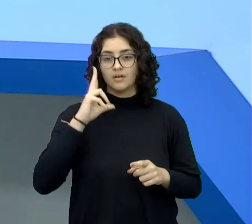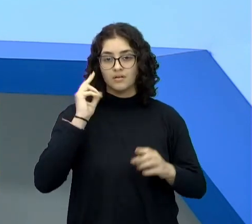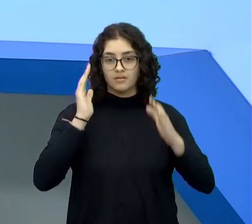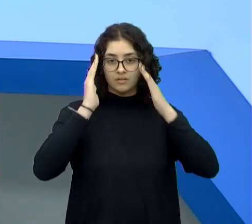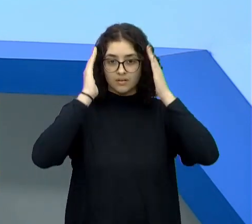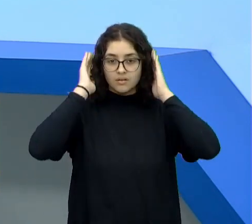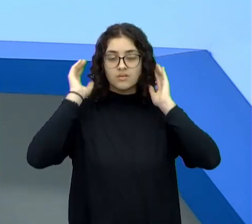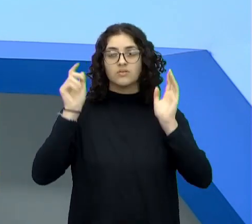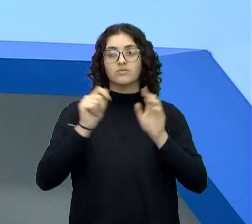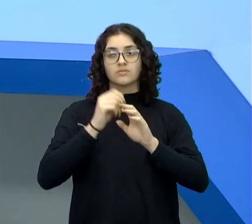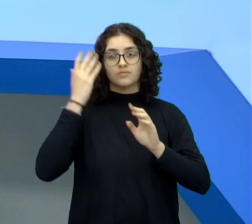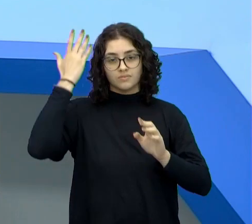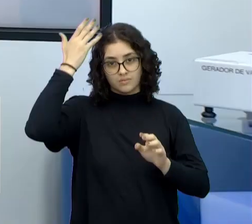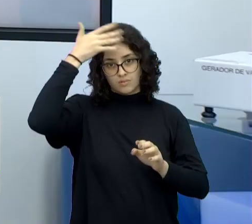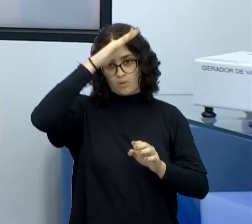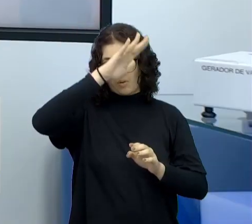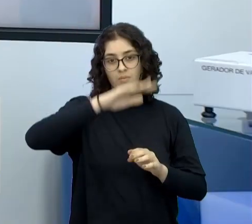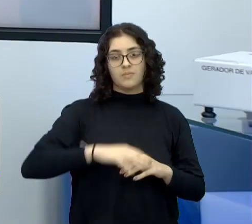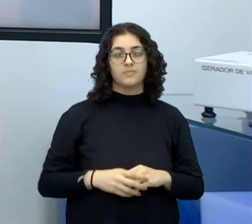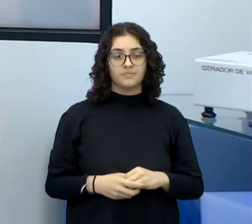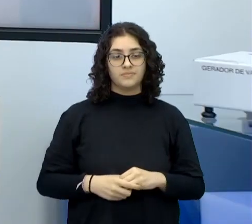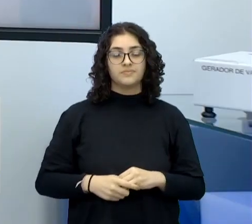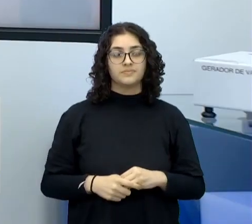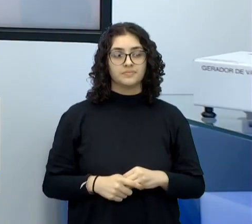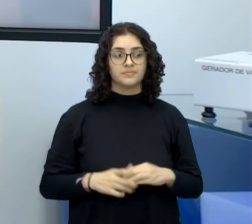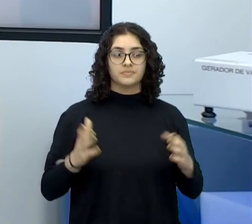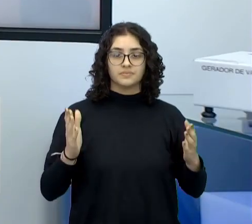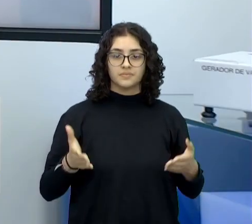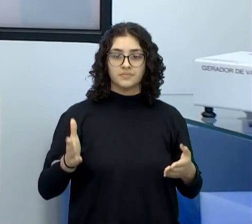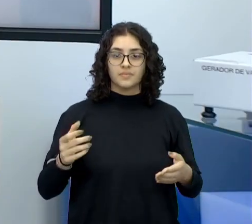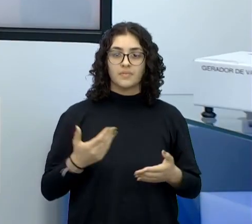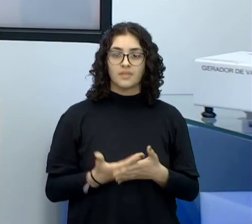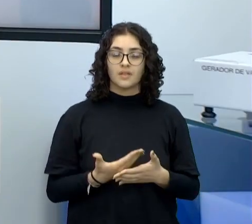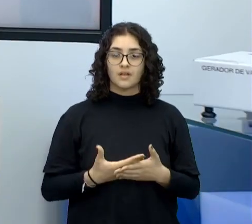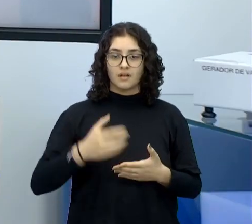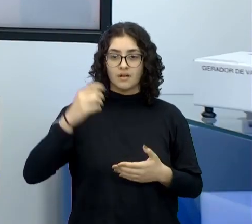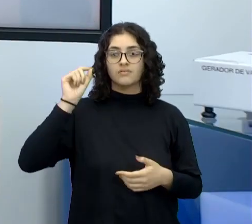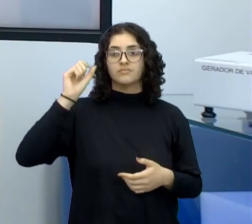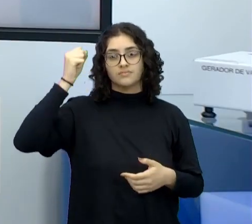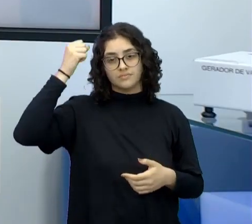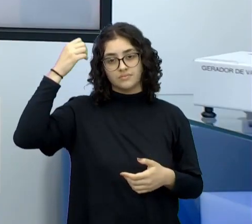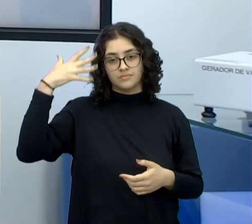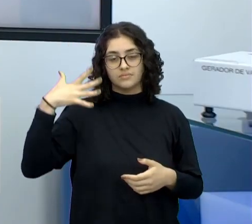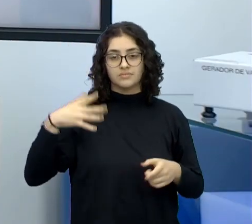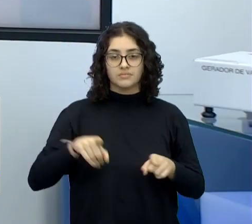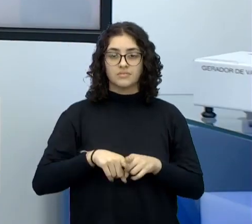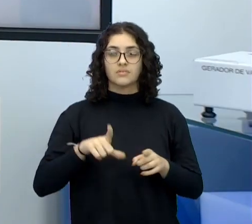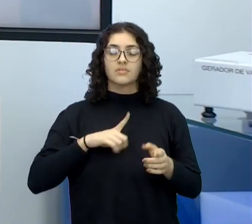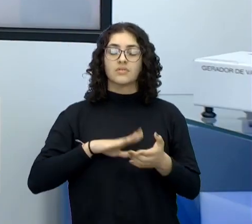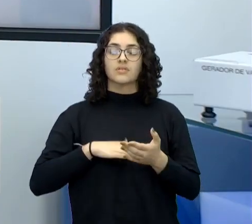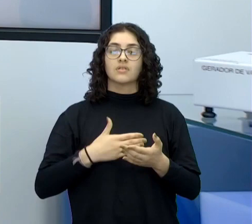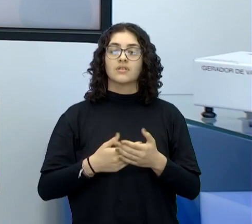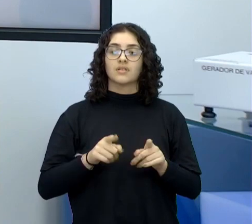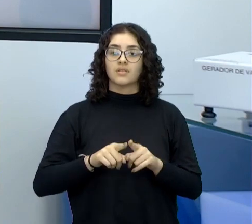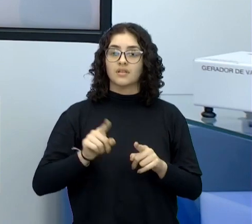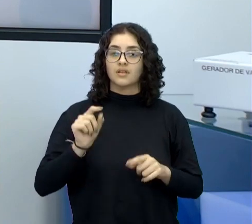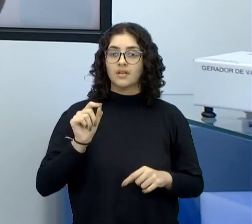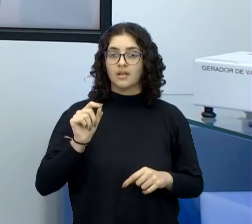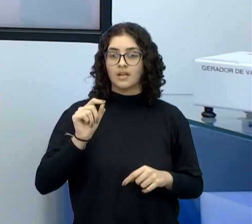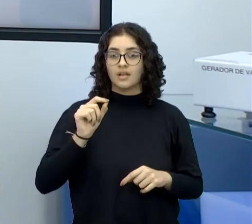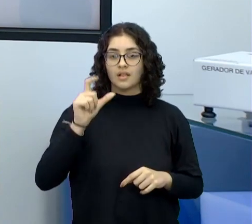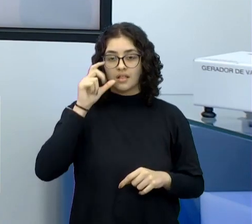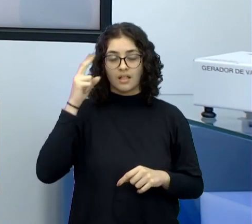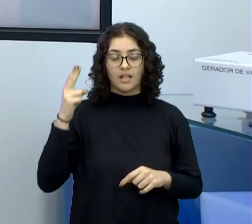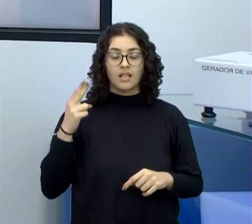com um topete. Muito legal. Então nós já ouvimos aí as audiodescrição, nós teremos também como intérpretes a Natália e a Carol,